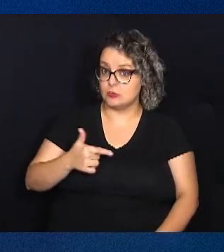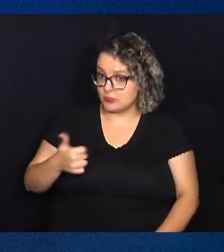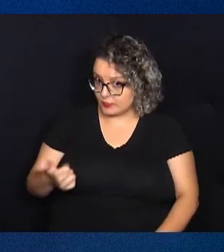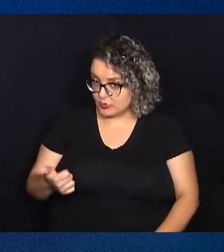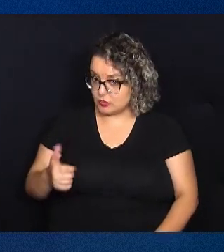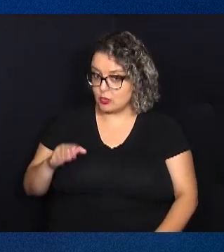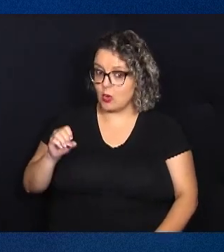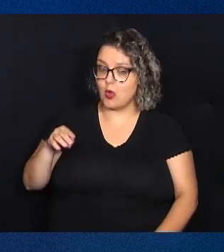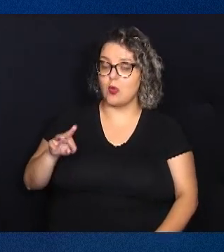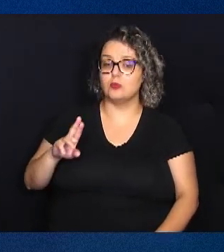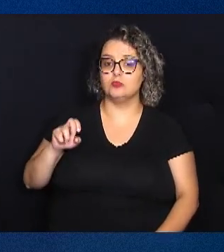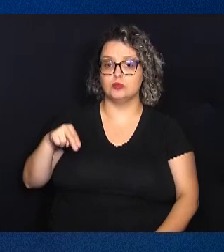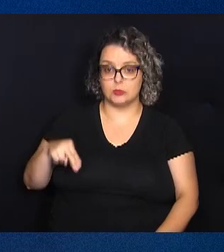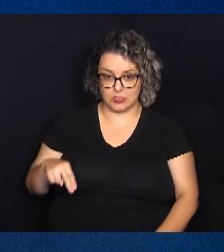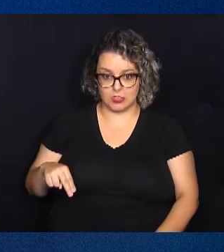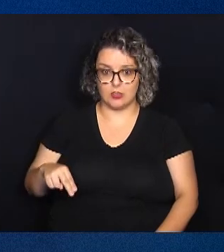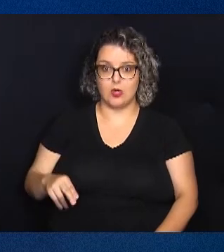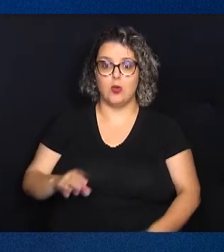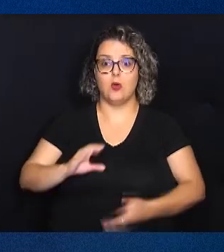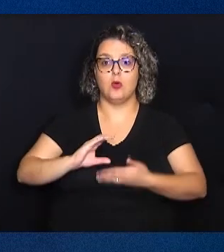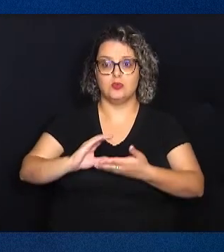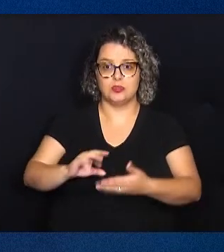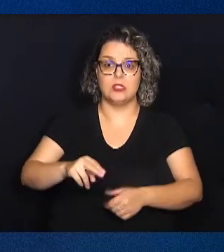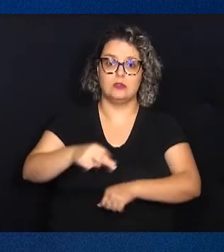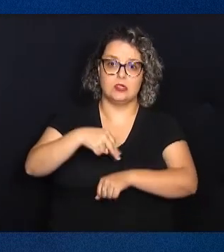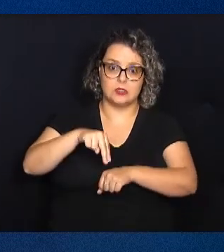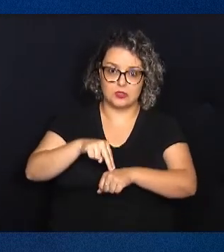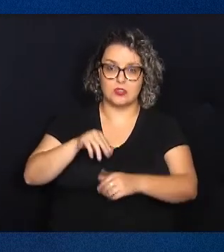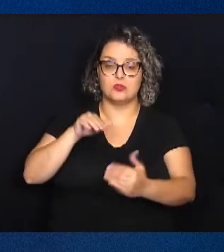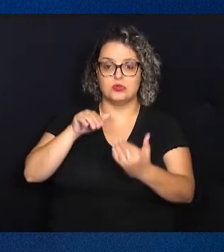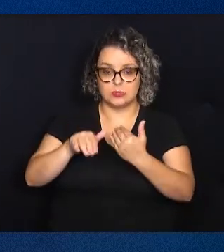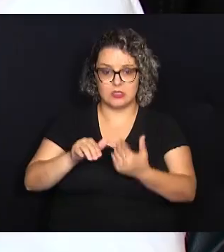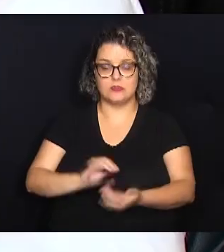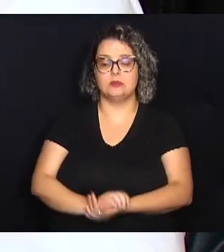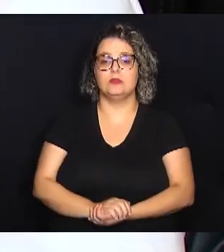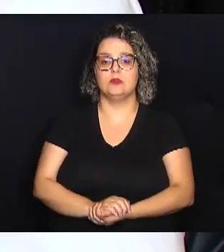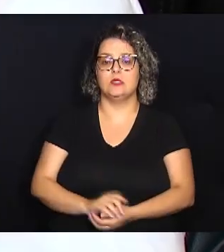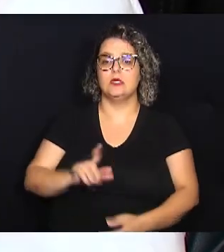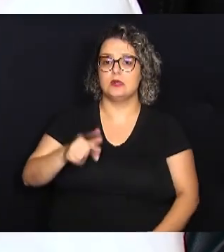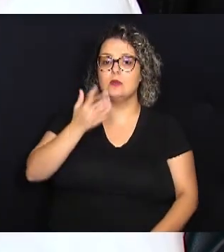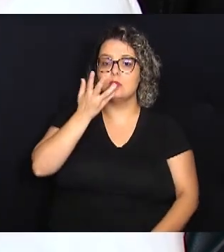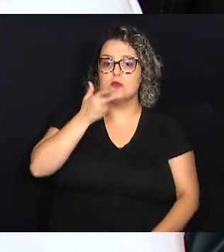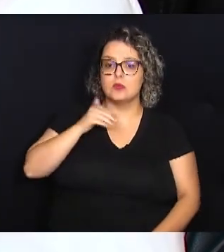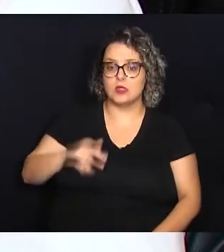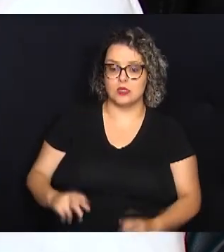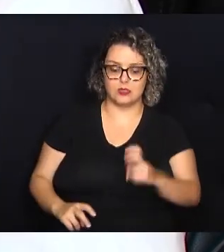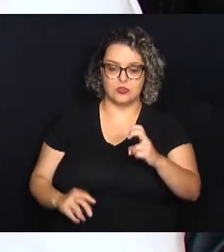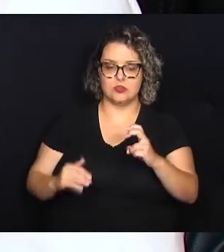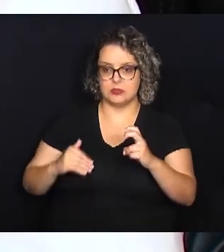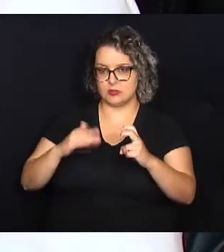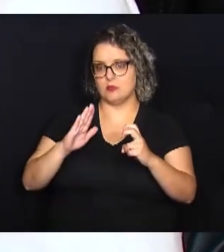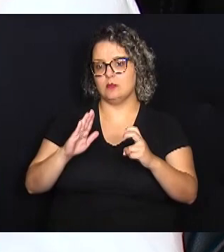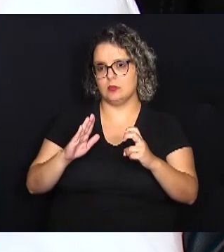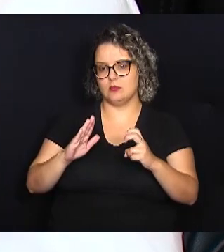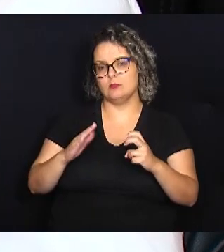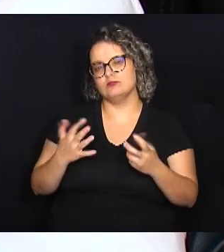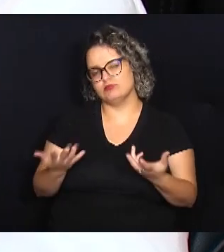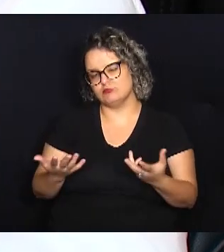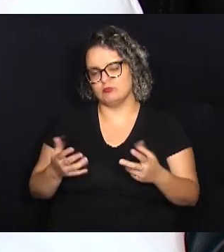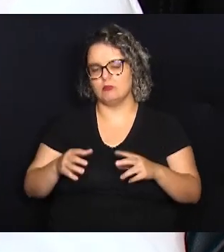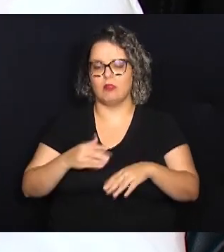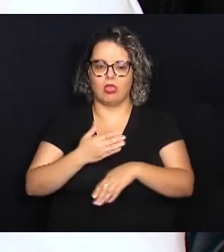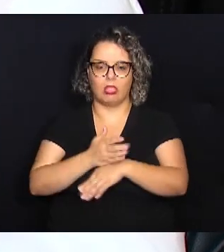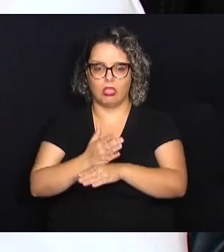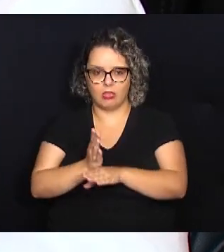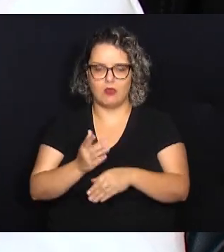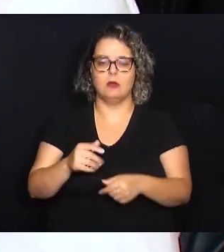2021 do contran o Conselho Nacional de Trânsito as pessoas depois que a criança completa ali 5 anos eles passam